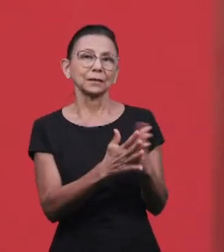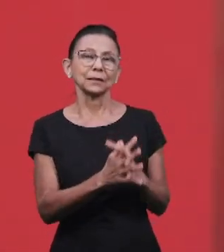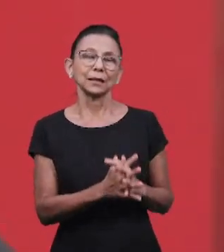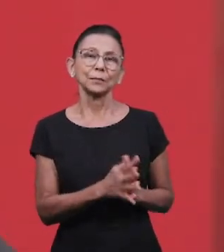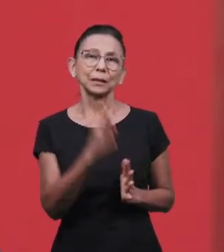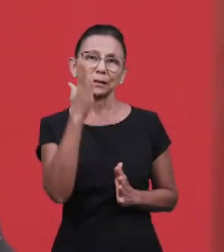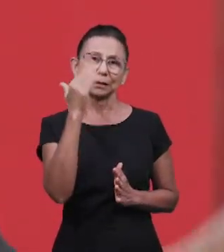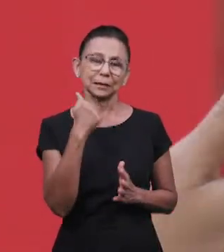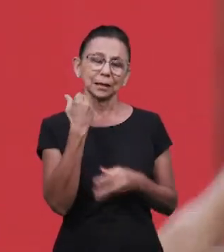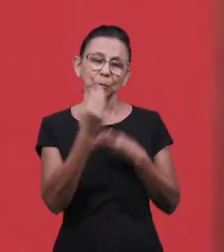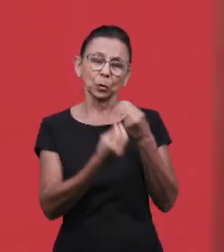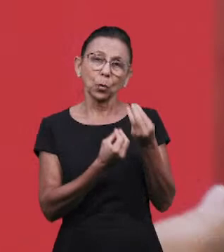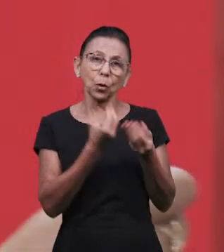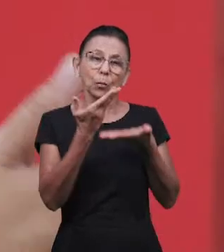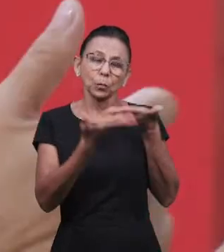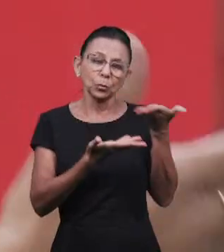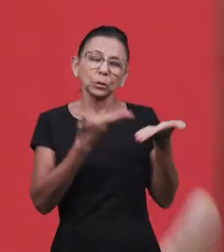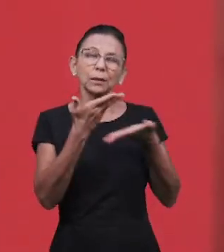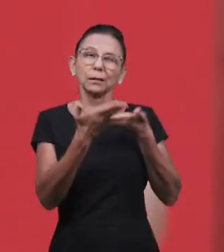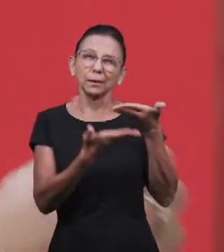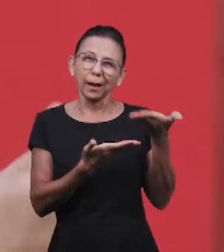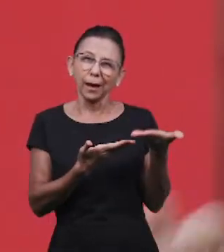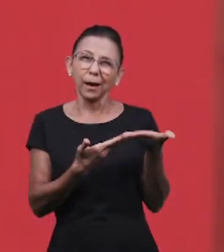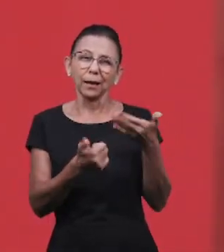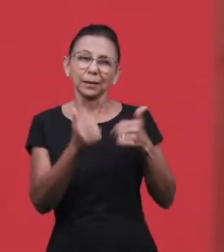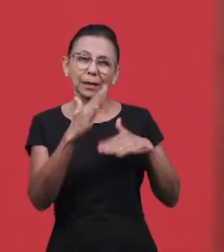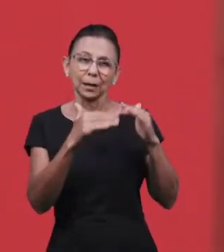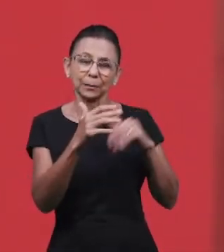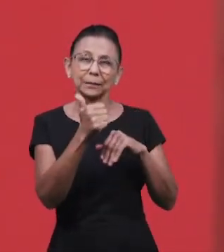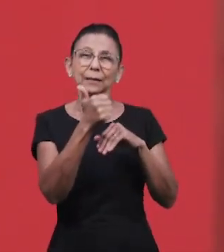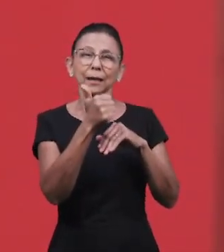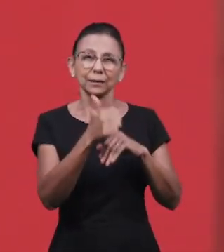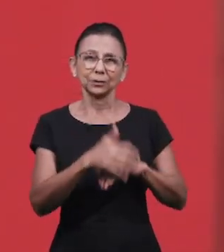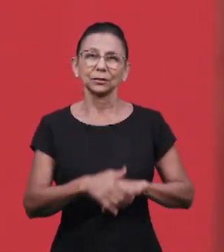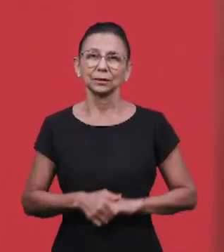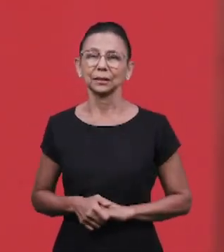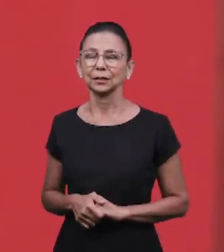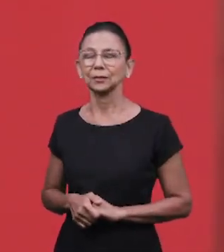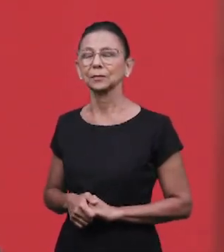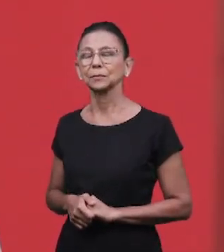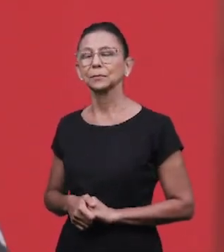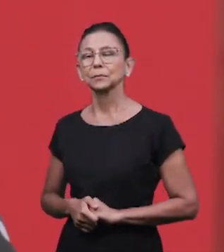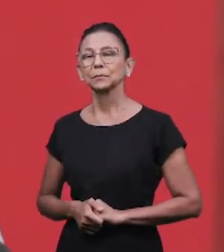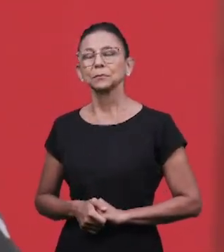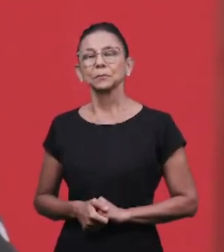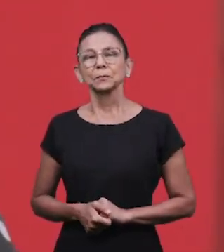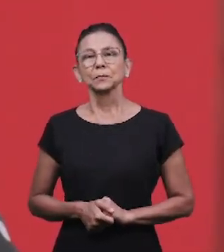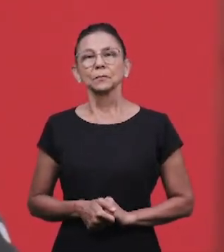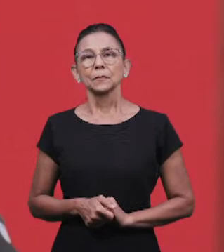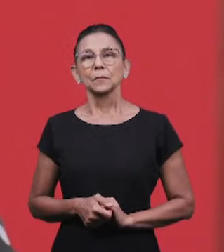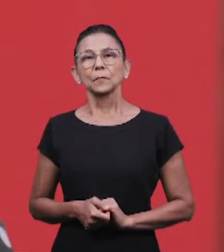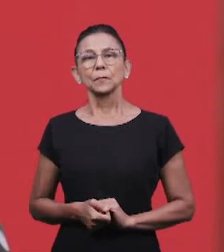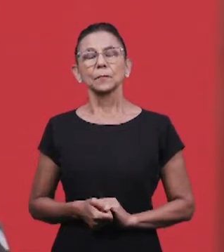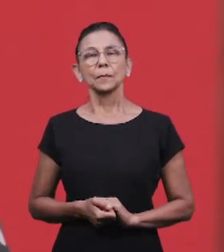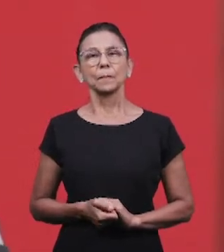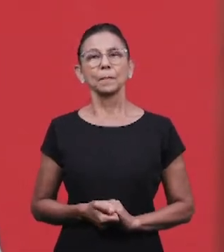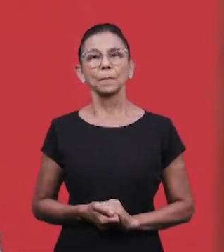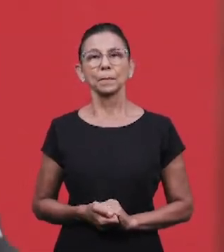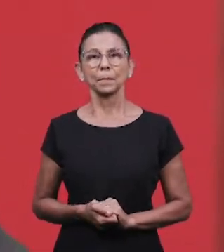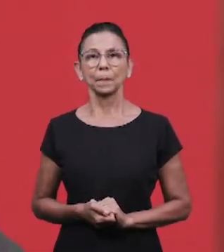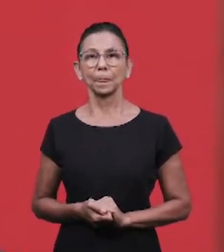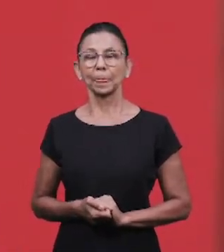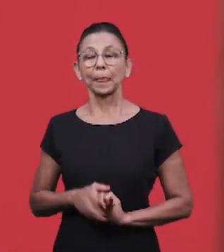situação. Vai estar convidando, né, para poder estar um pouquinho no jardim. Então, as professoras com olhar sabendo que